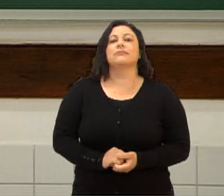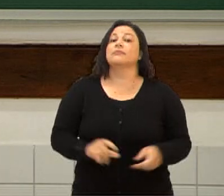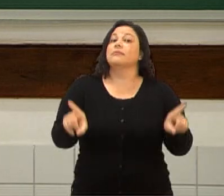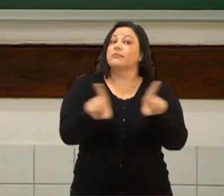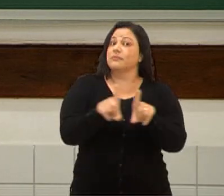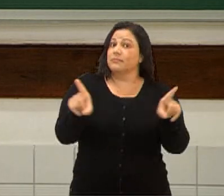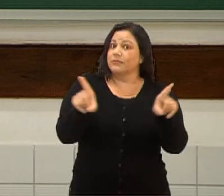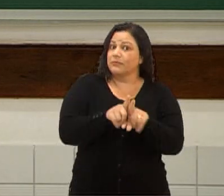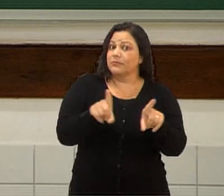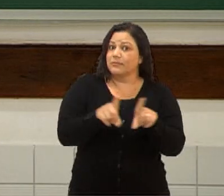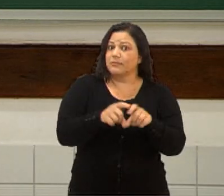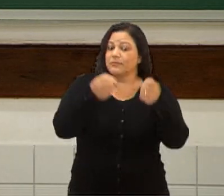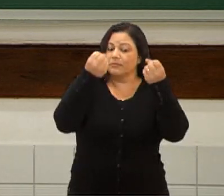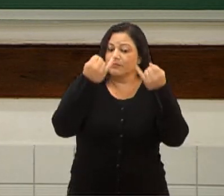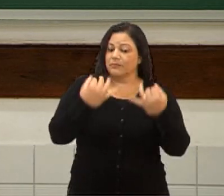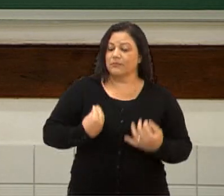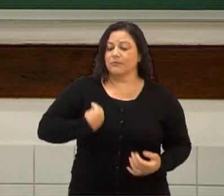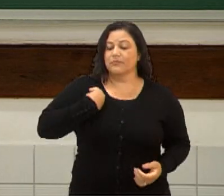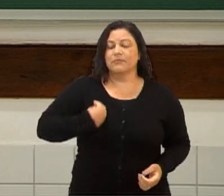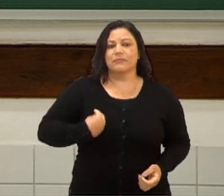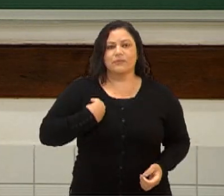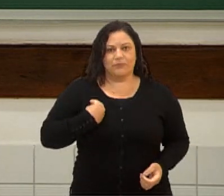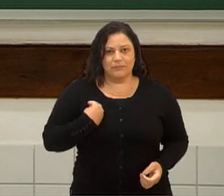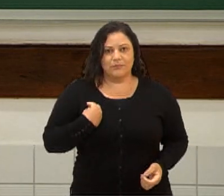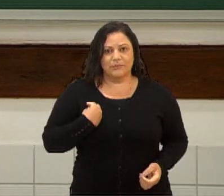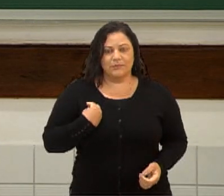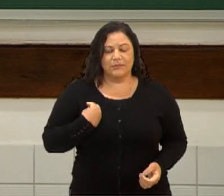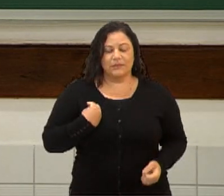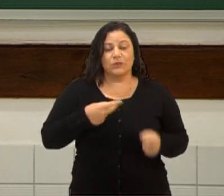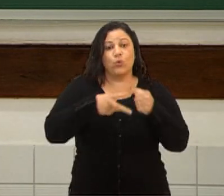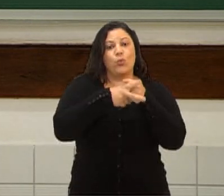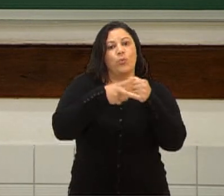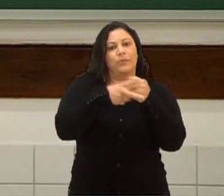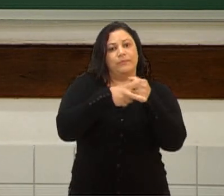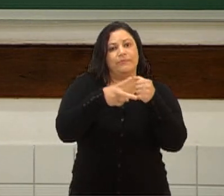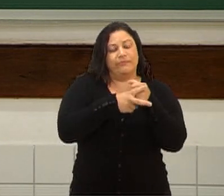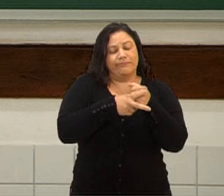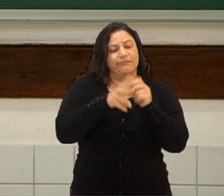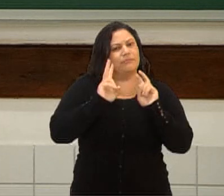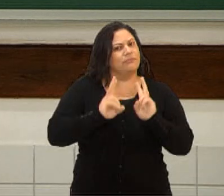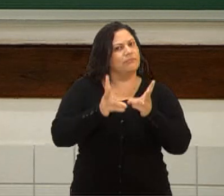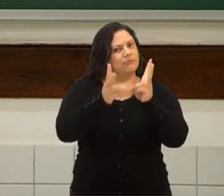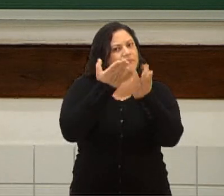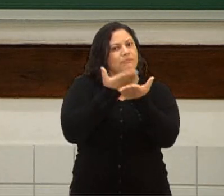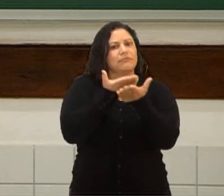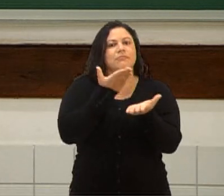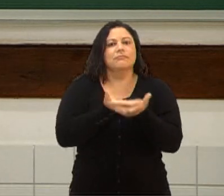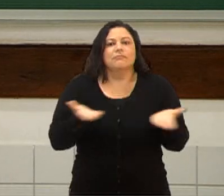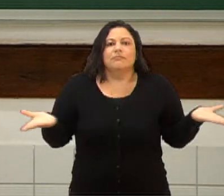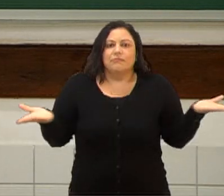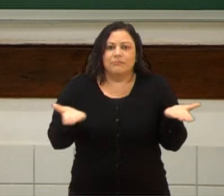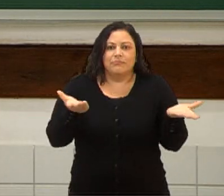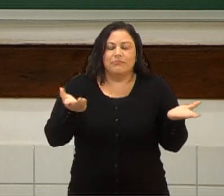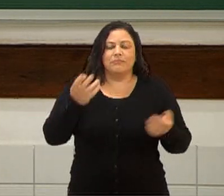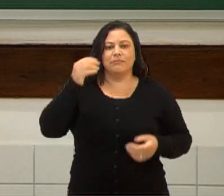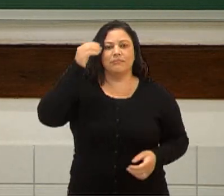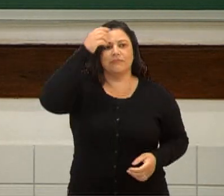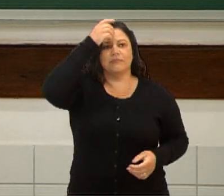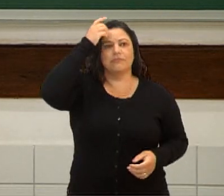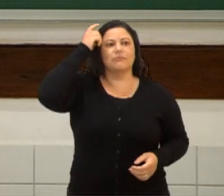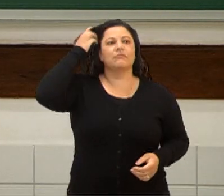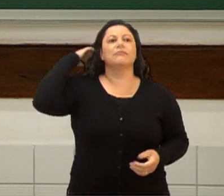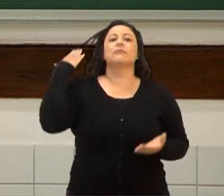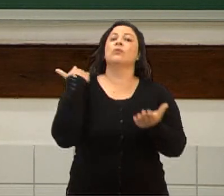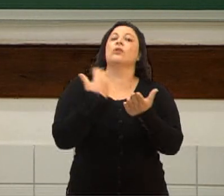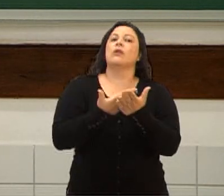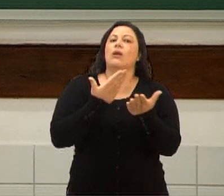o Present Perfect, que é um tempo verbal que nós vamos continuar também estudando hoje. Na aula